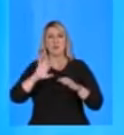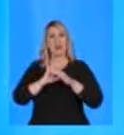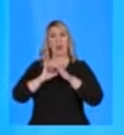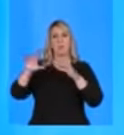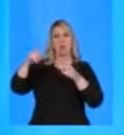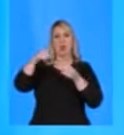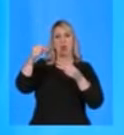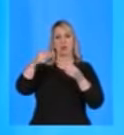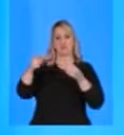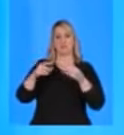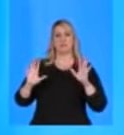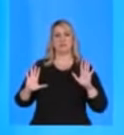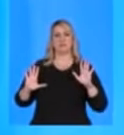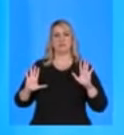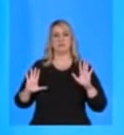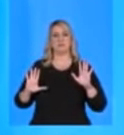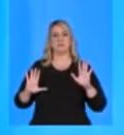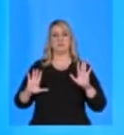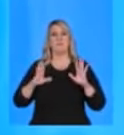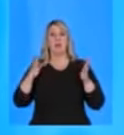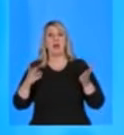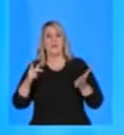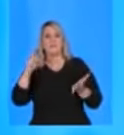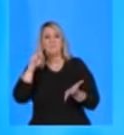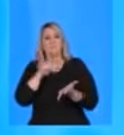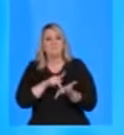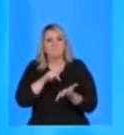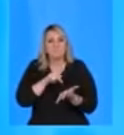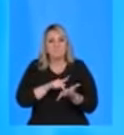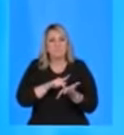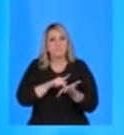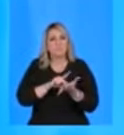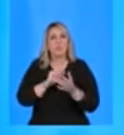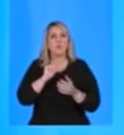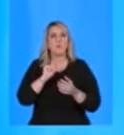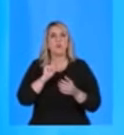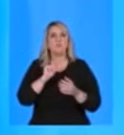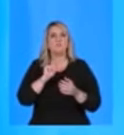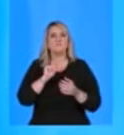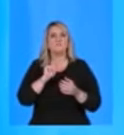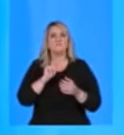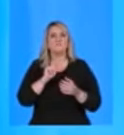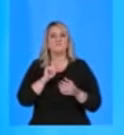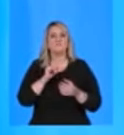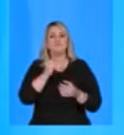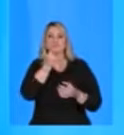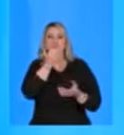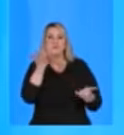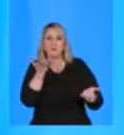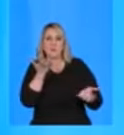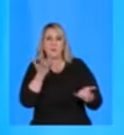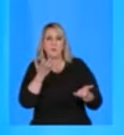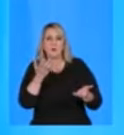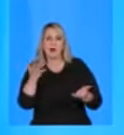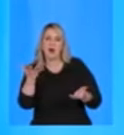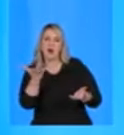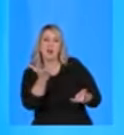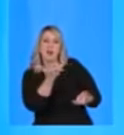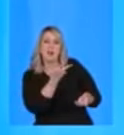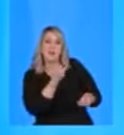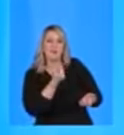licitação e na realidade Pedro Paulo é um artifício para dar privilégio aos amigos aos